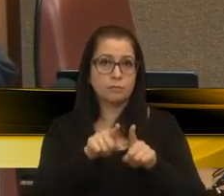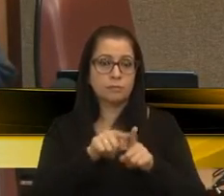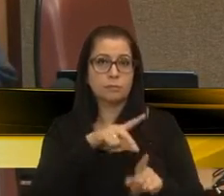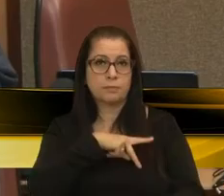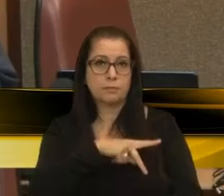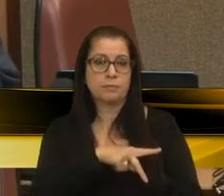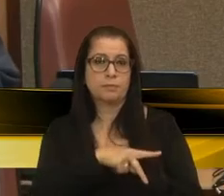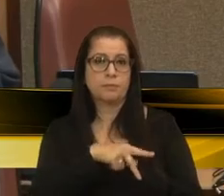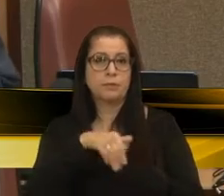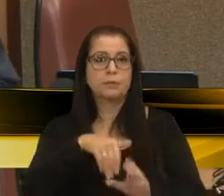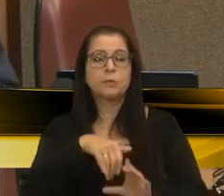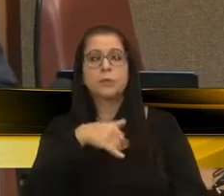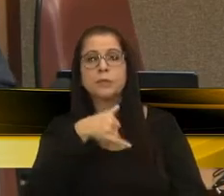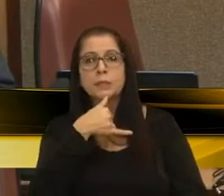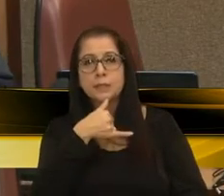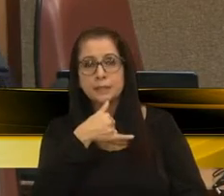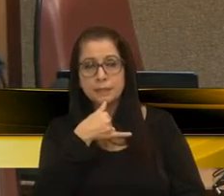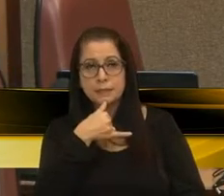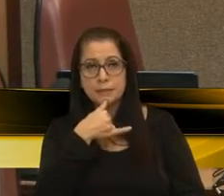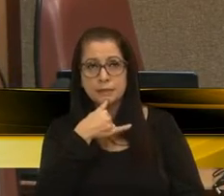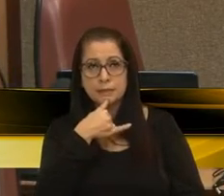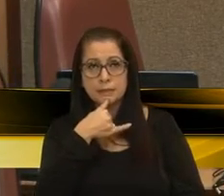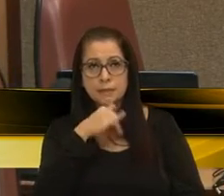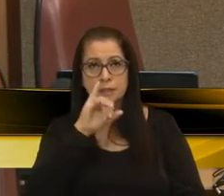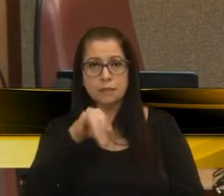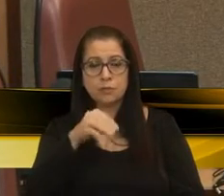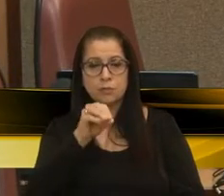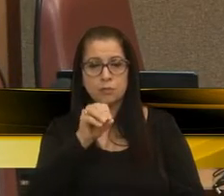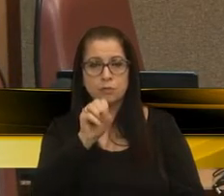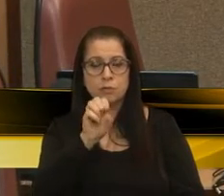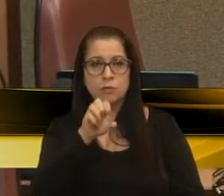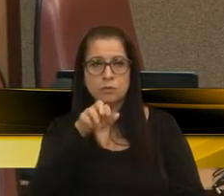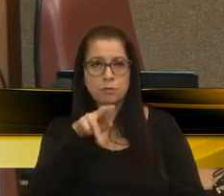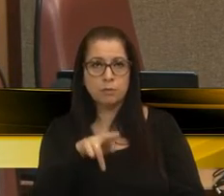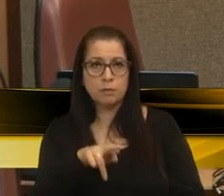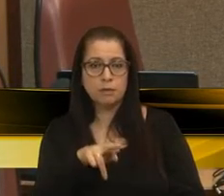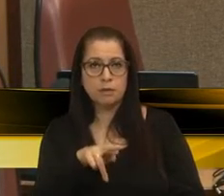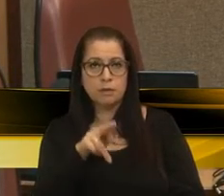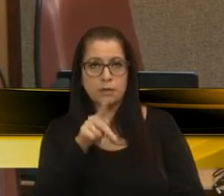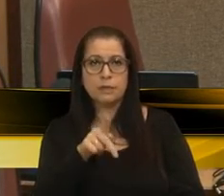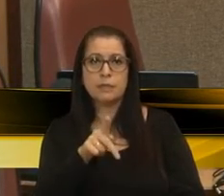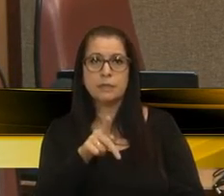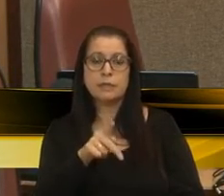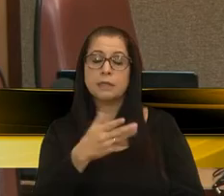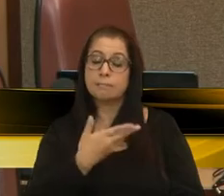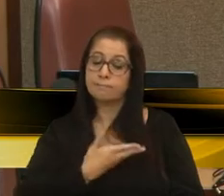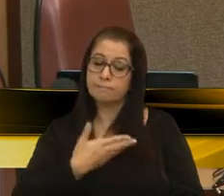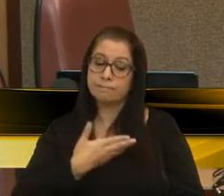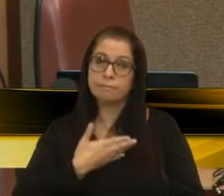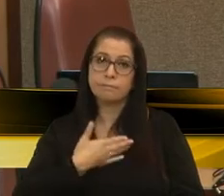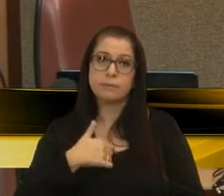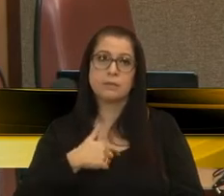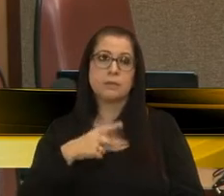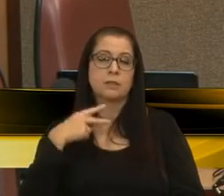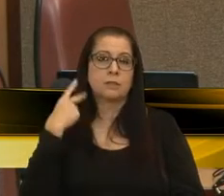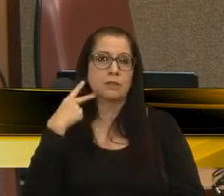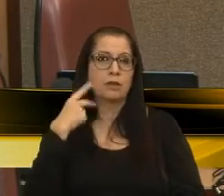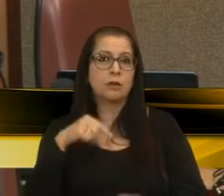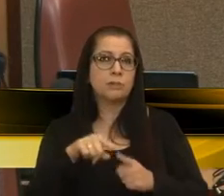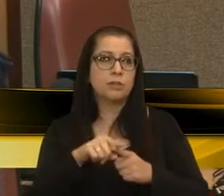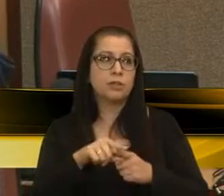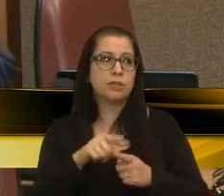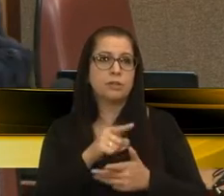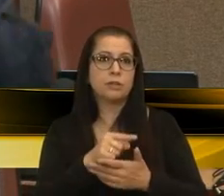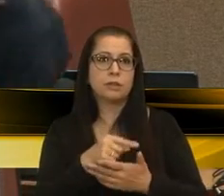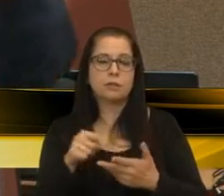voto de pesar ao passamento do empresário Josemar Boeira Martins, grande amigo, né, dos vereadores dessa casa,